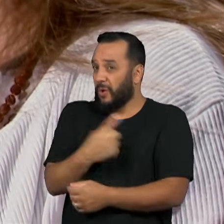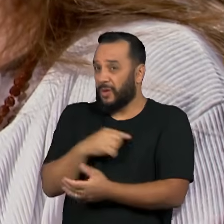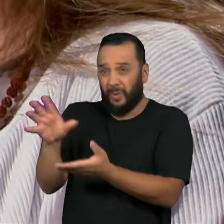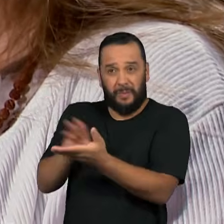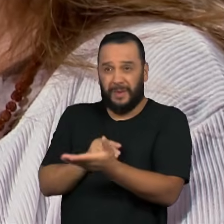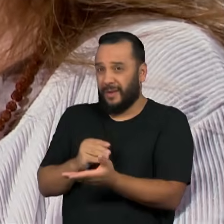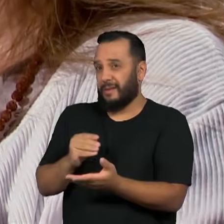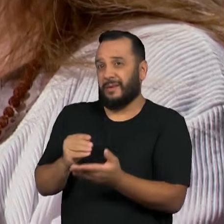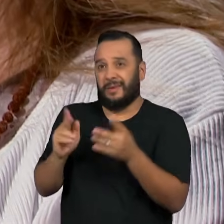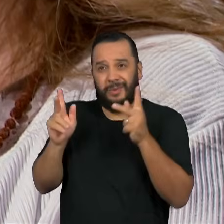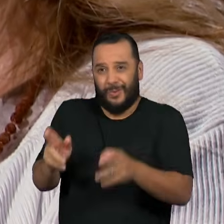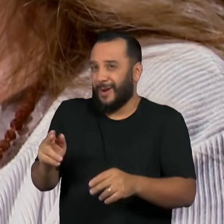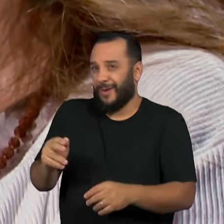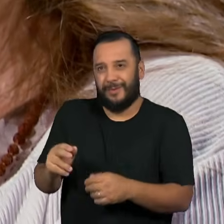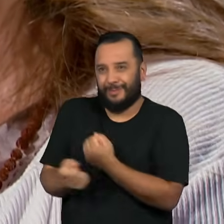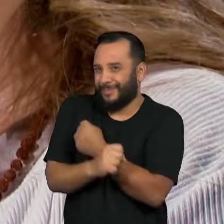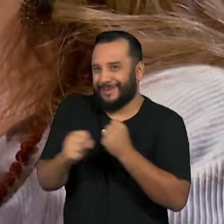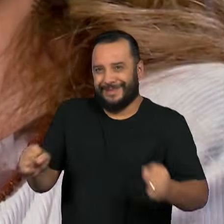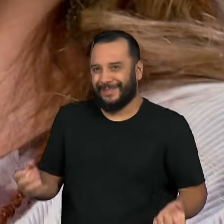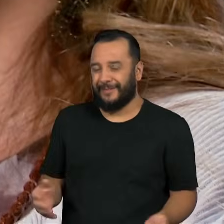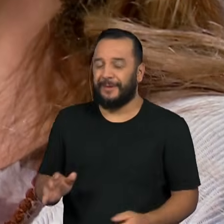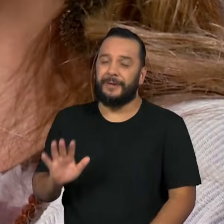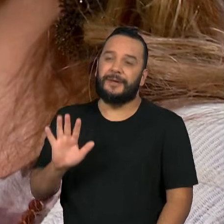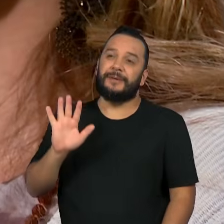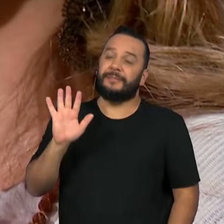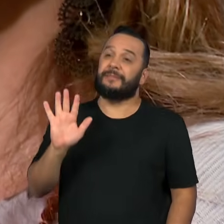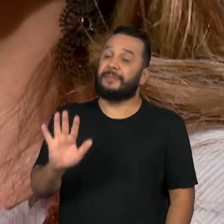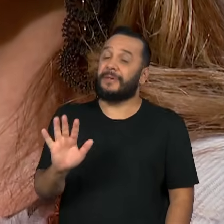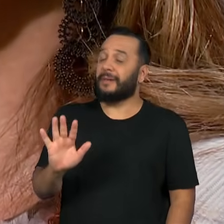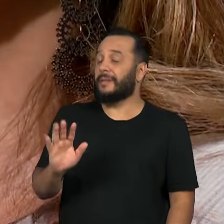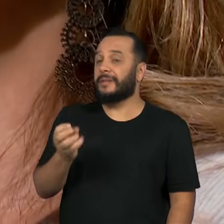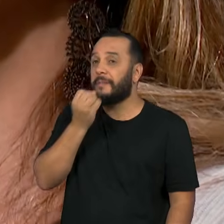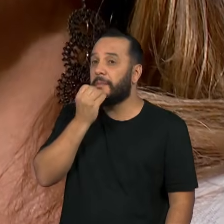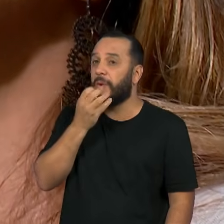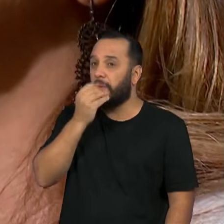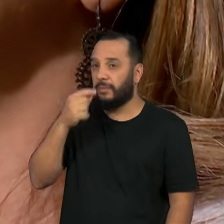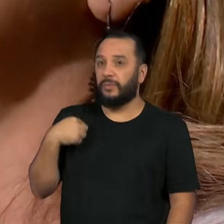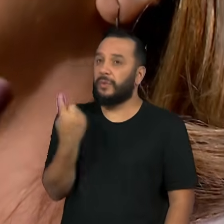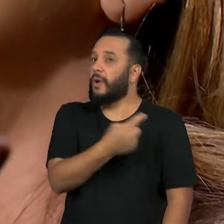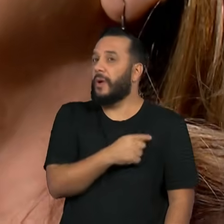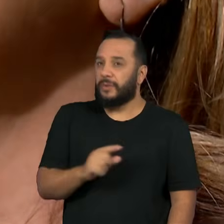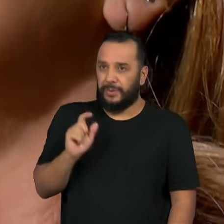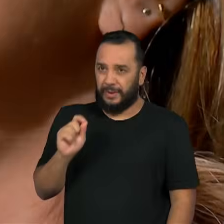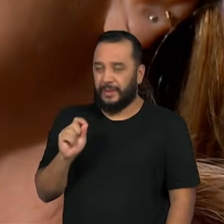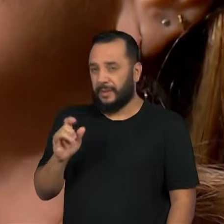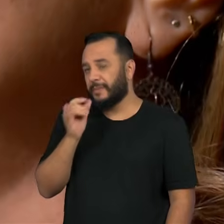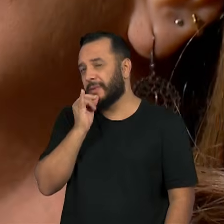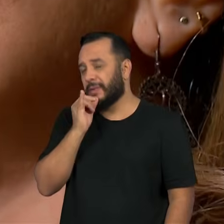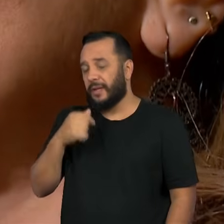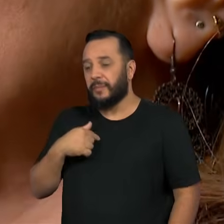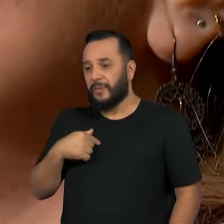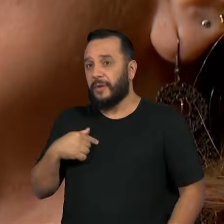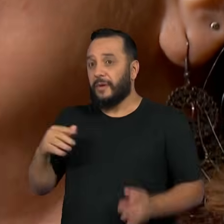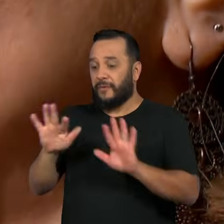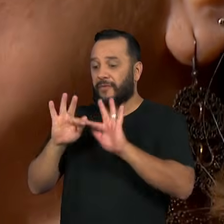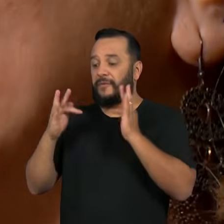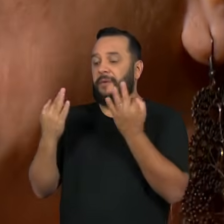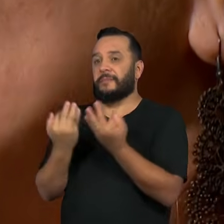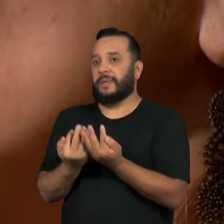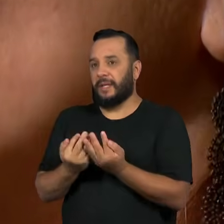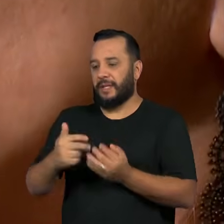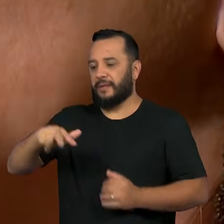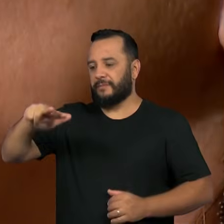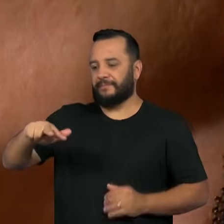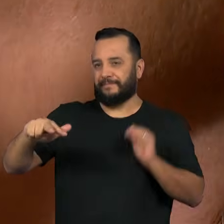isso. É. Mas vai ser muito bonito se a gente conseguir que uma família se aproxime do corpo